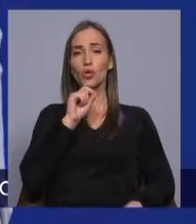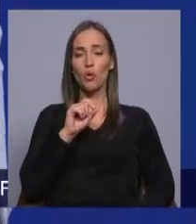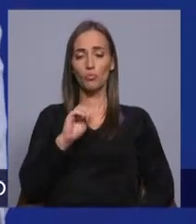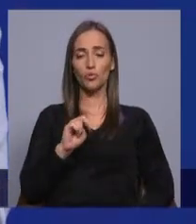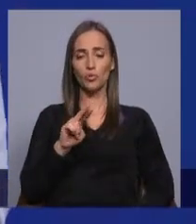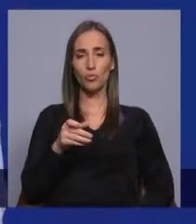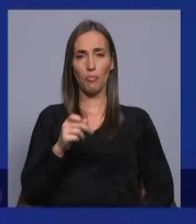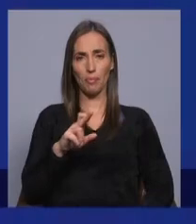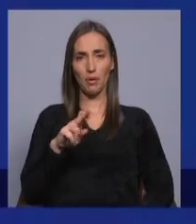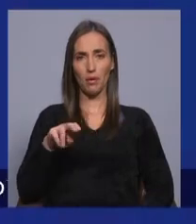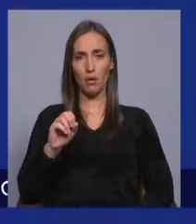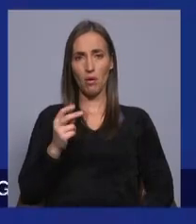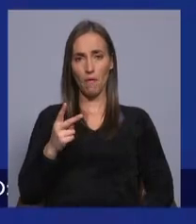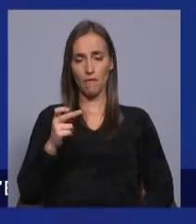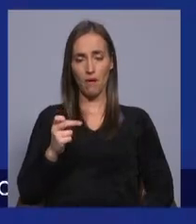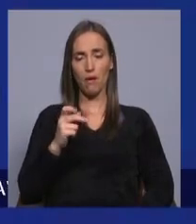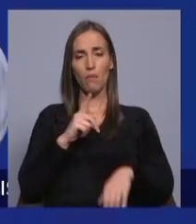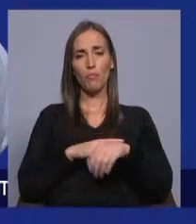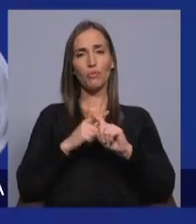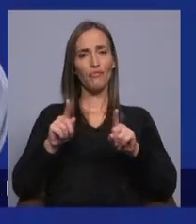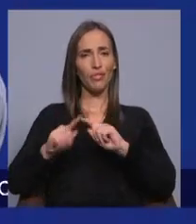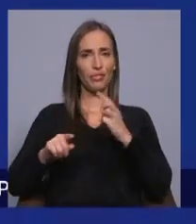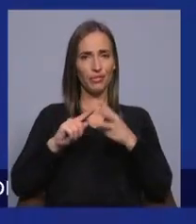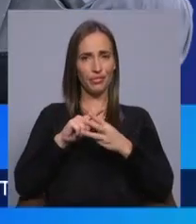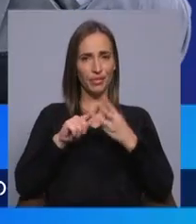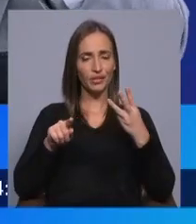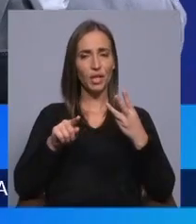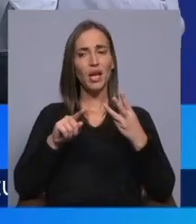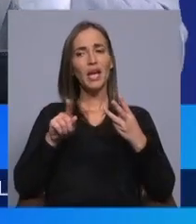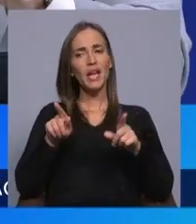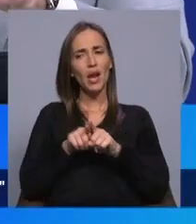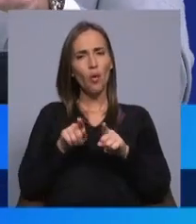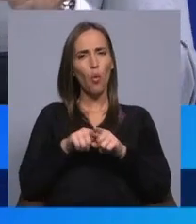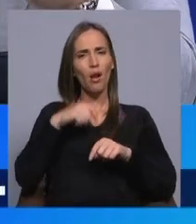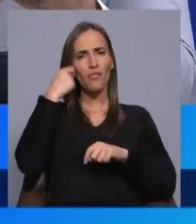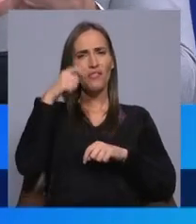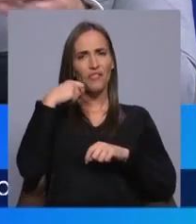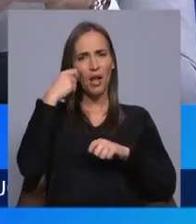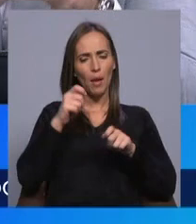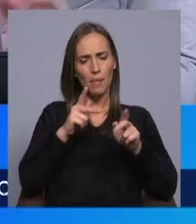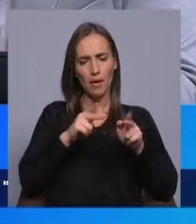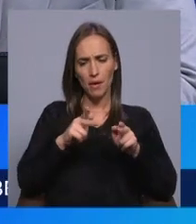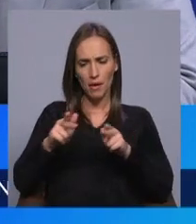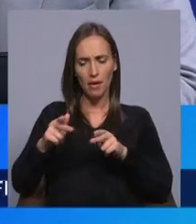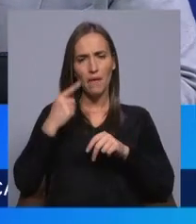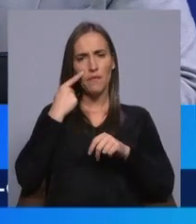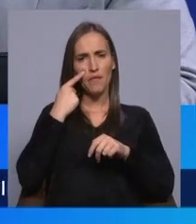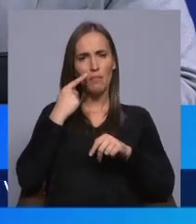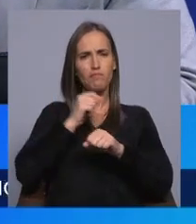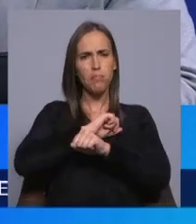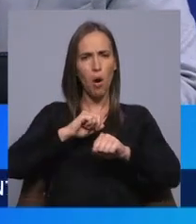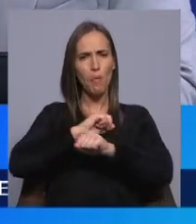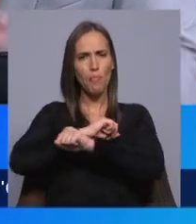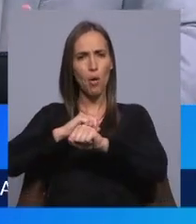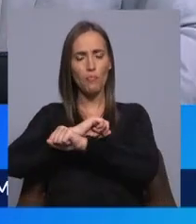em 3 momentos diferentes, olha, como se fosse uma película de filme em que nós vemos vários instantes dessa explosão, com a ajuda disto que nós estamos